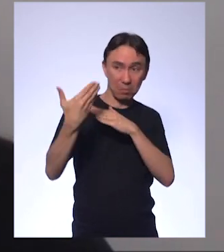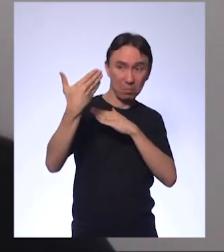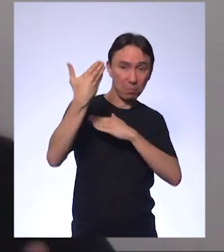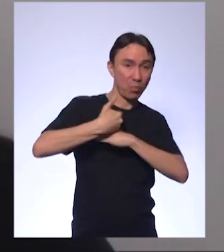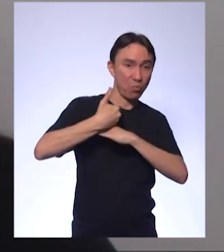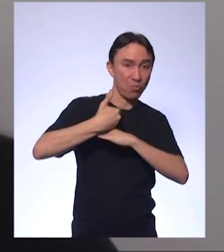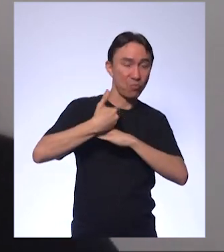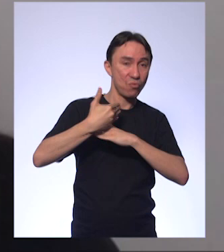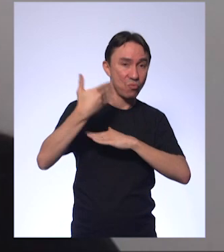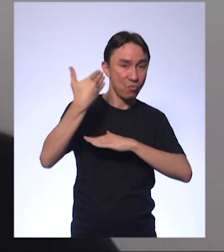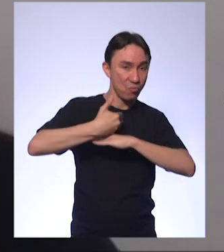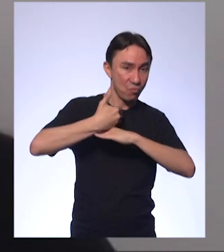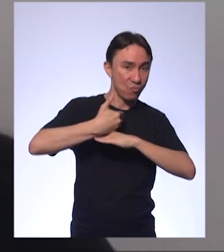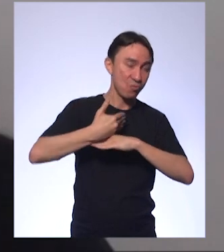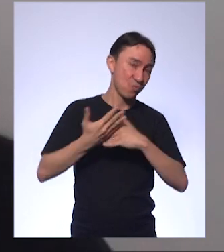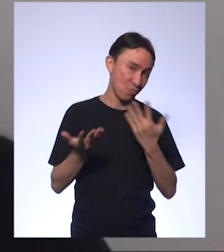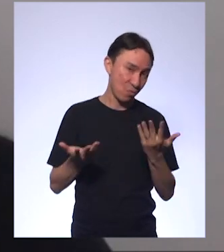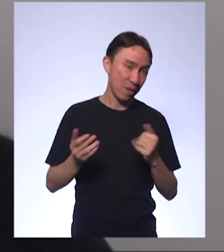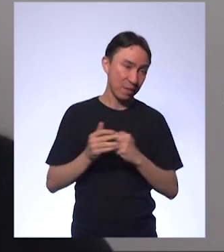né? Aquele